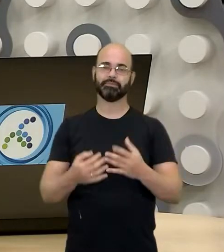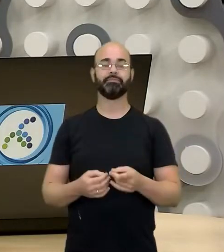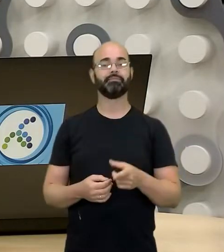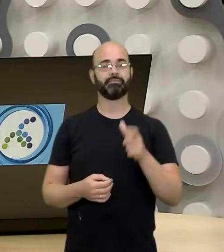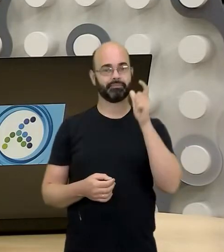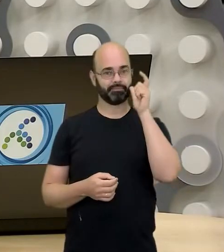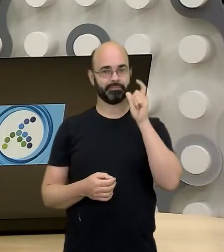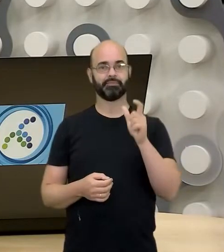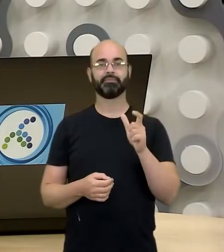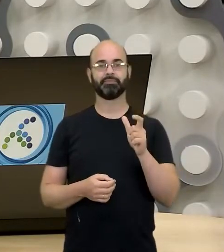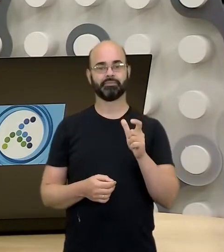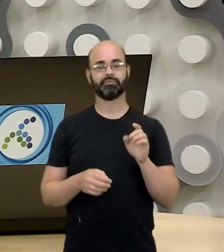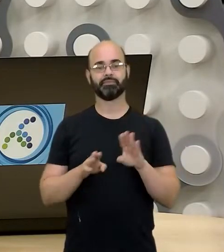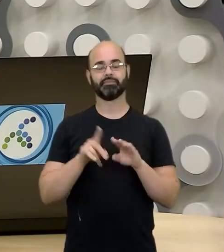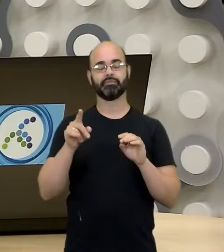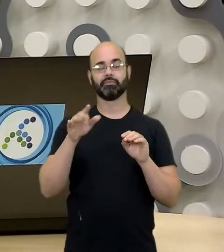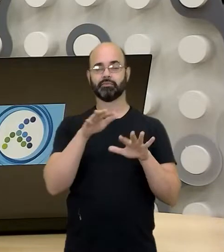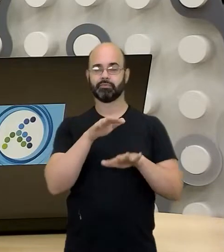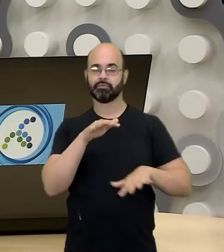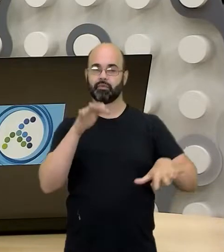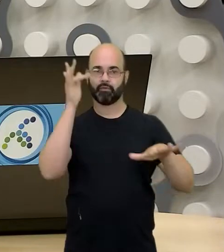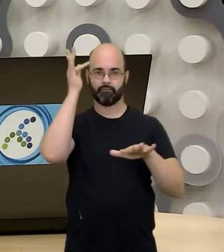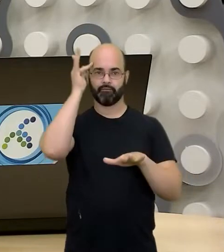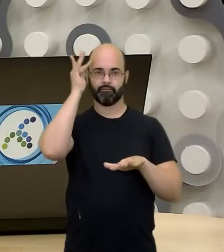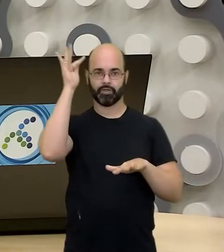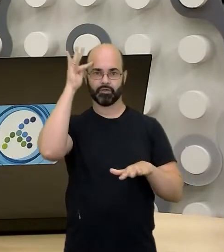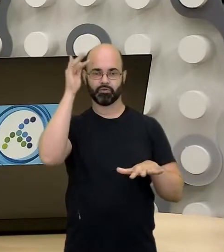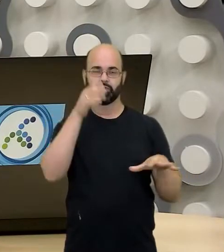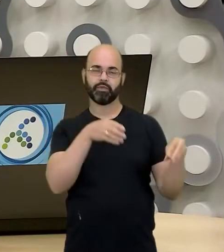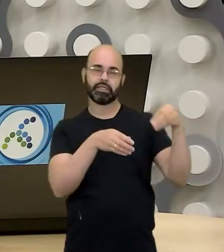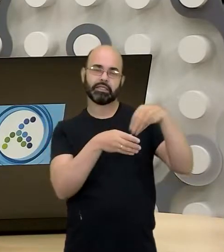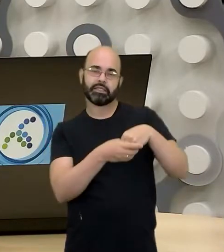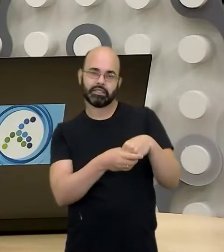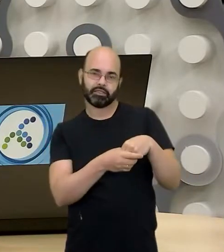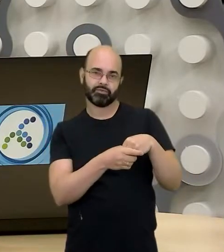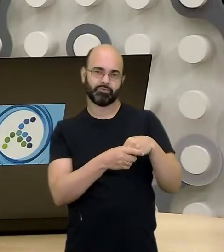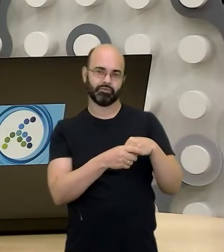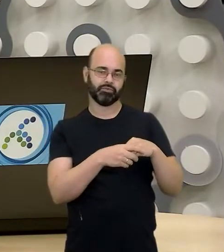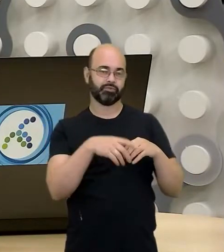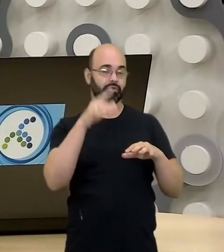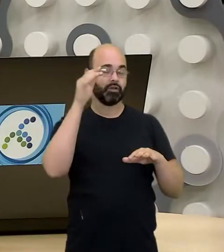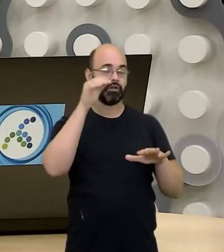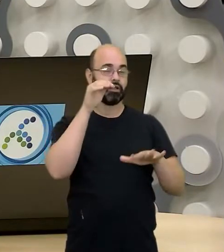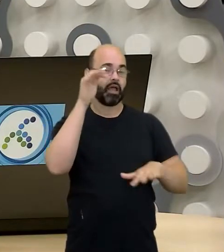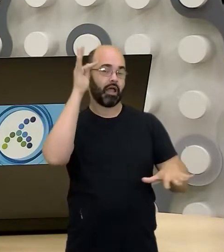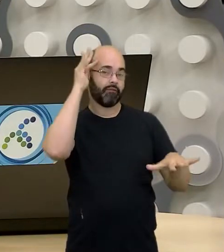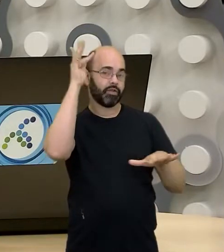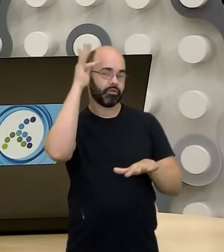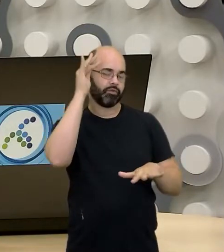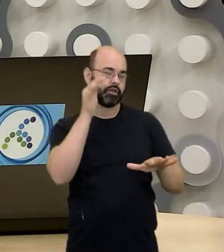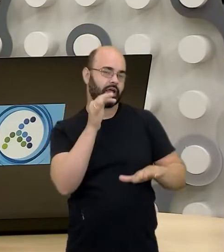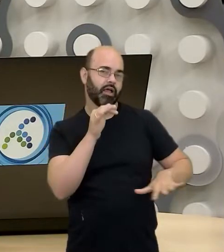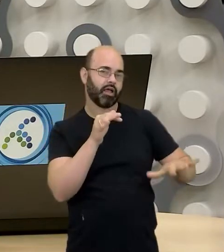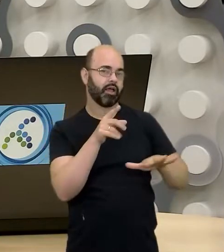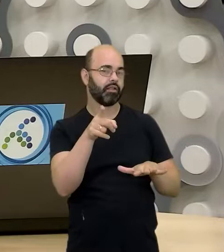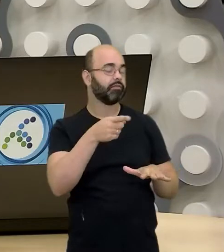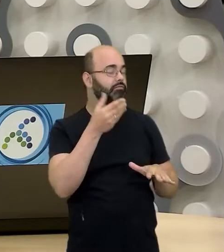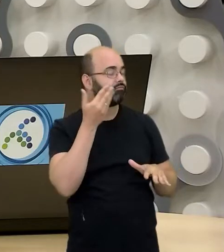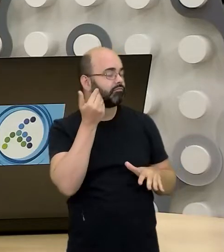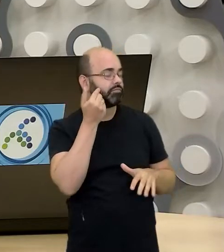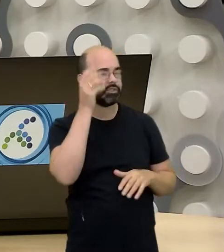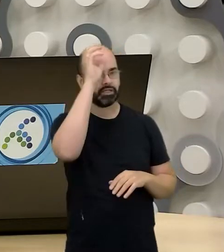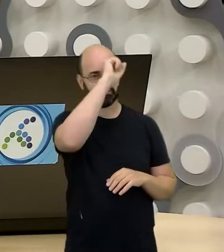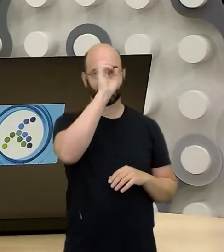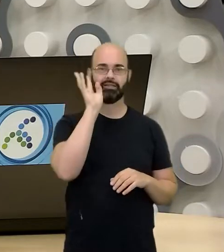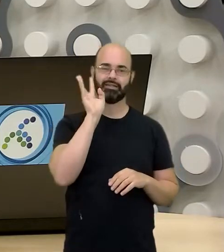pelo viés da filosofia, que é bem bacana, né? E aí a gente previu também na aula passada dessa relação entre o bestiário. E aí, onde é que você